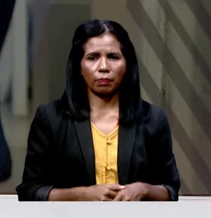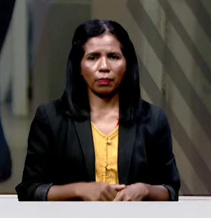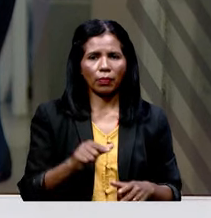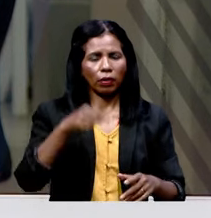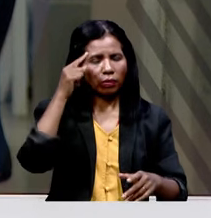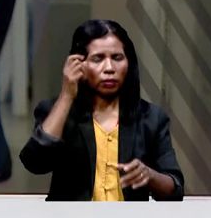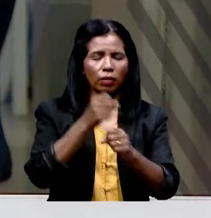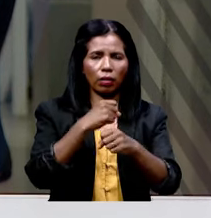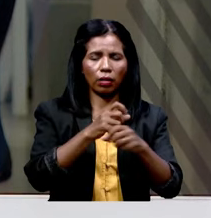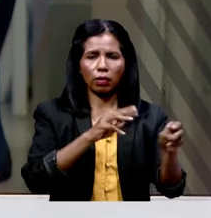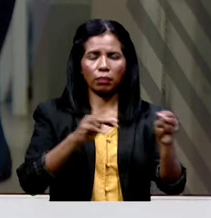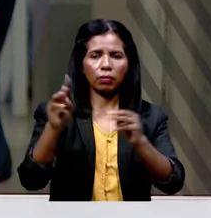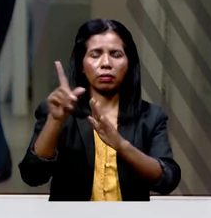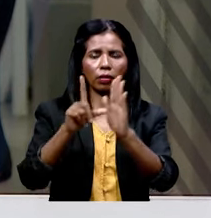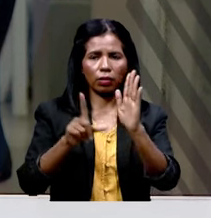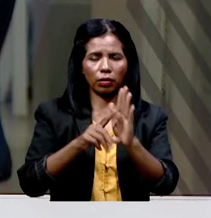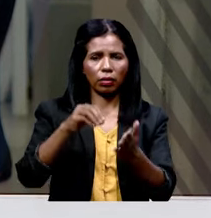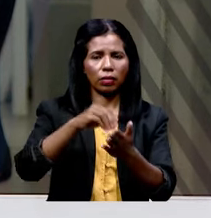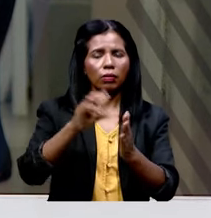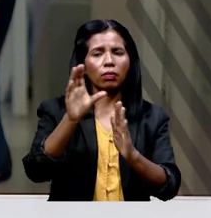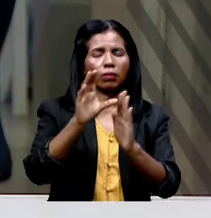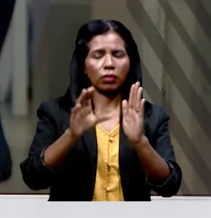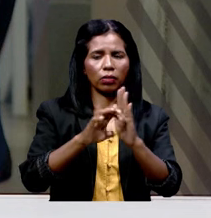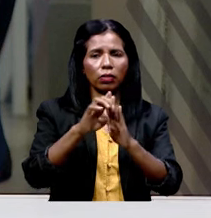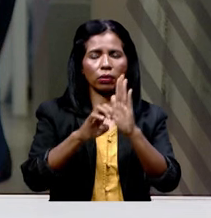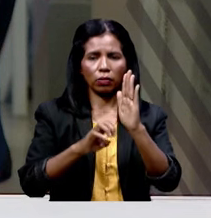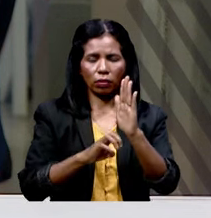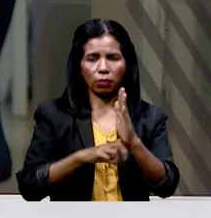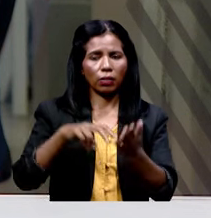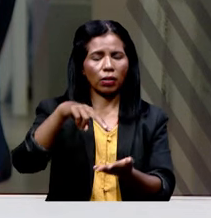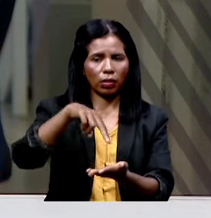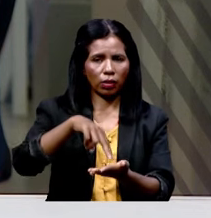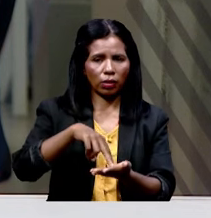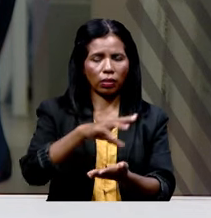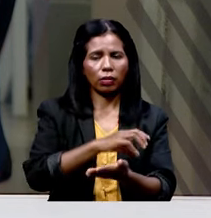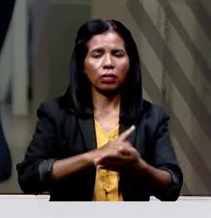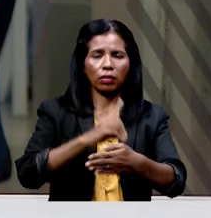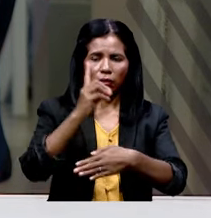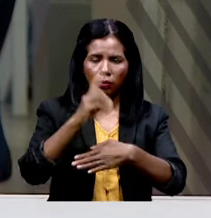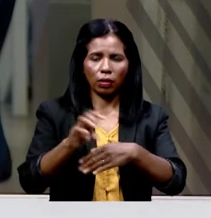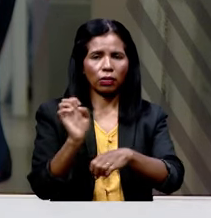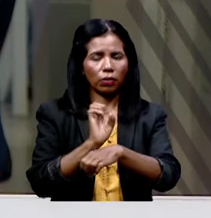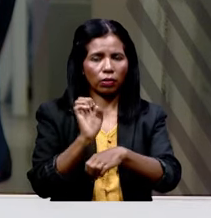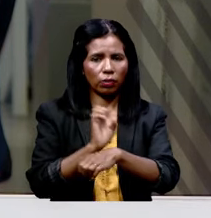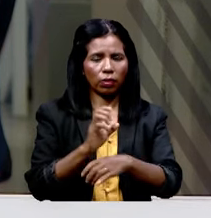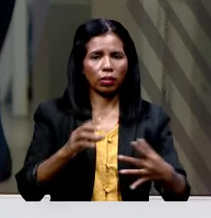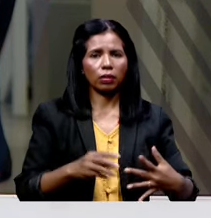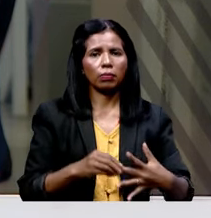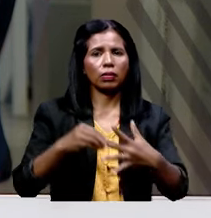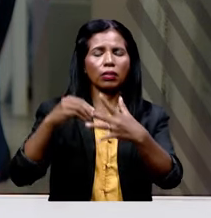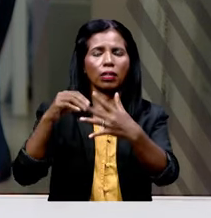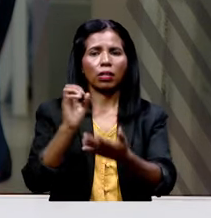Governo rala alteração para a criação Comissão Executiva para Estabelecimento Zona de Desenvolvimento Econômico Especial Oecusi.